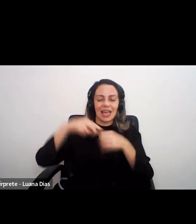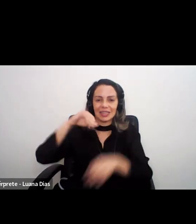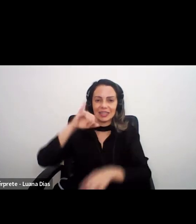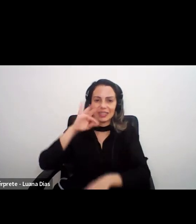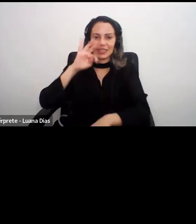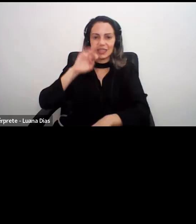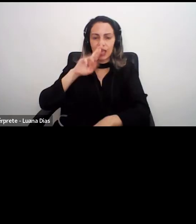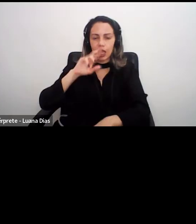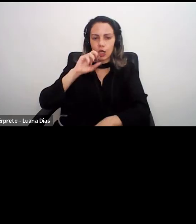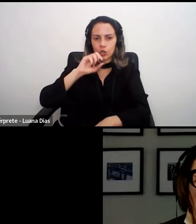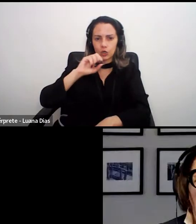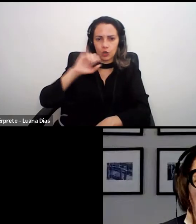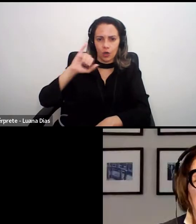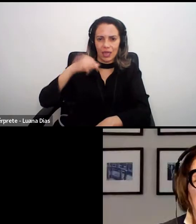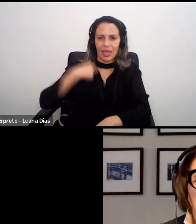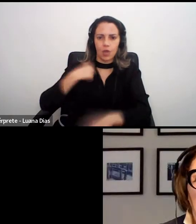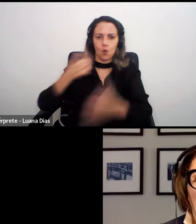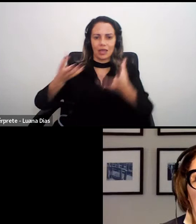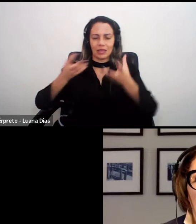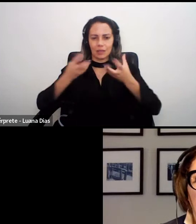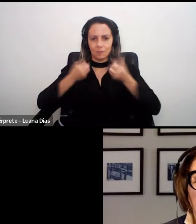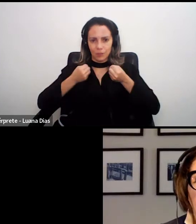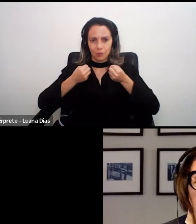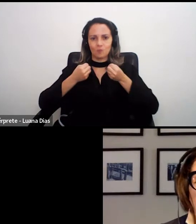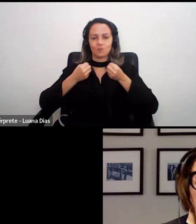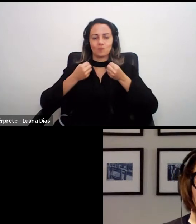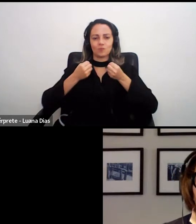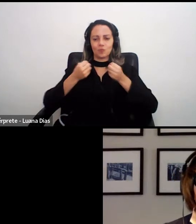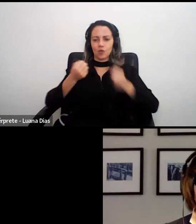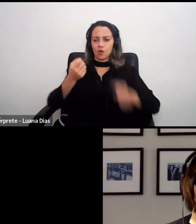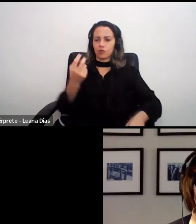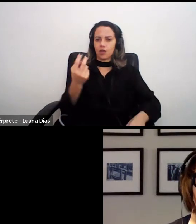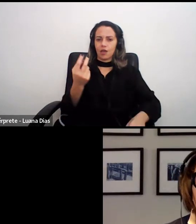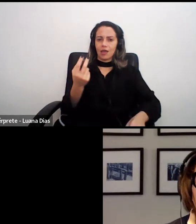transgênero. Transgênero homem e um transgênero mulher.